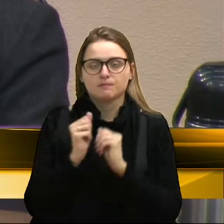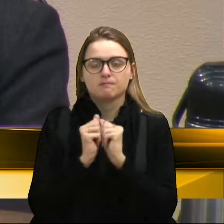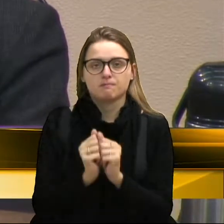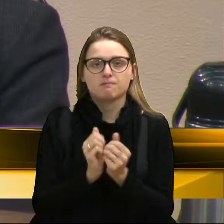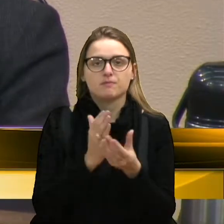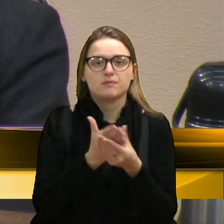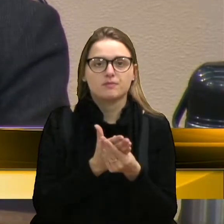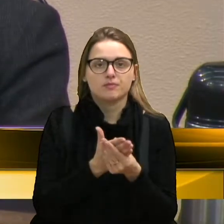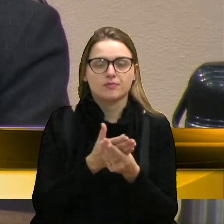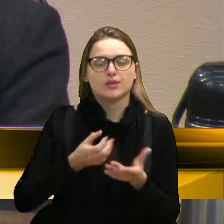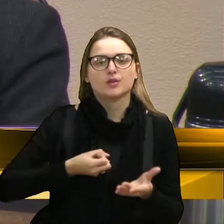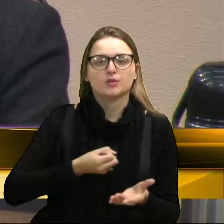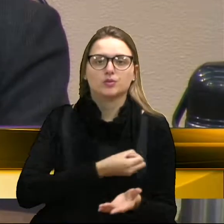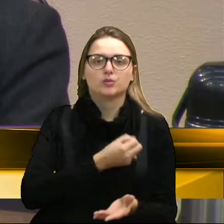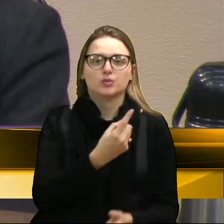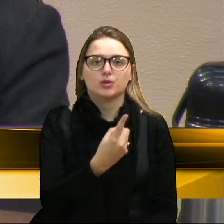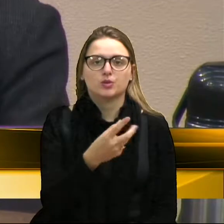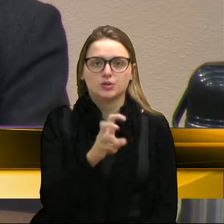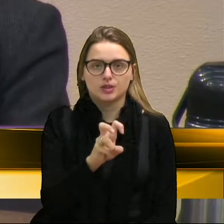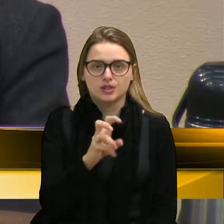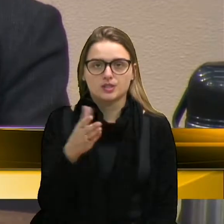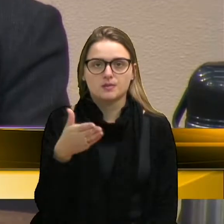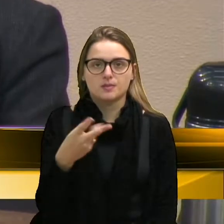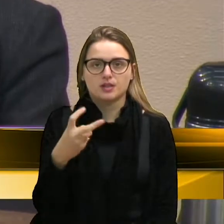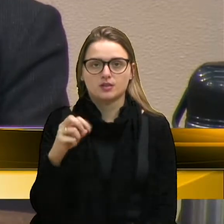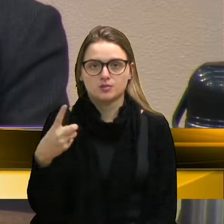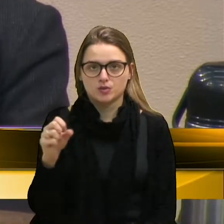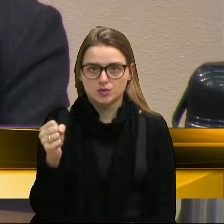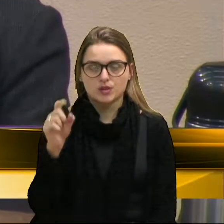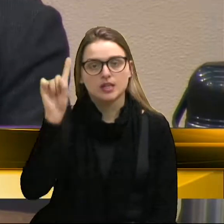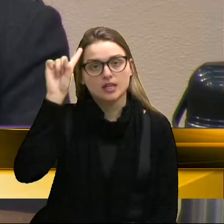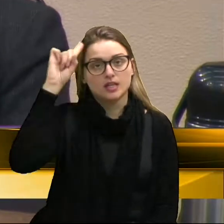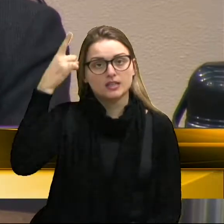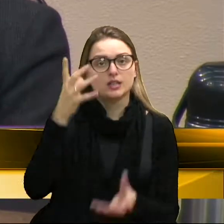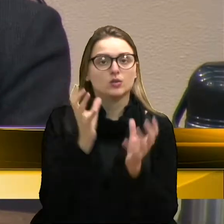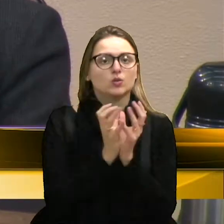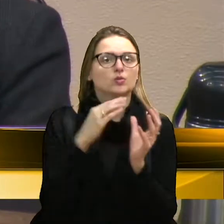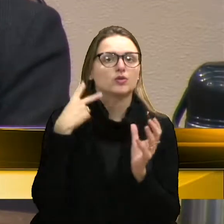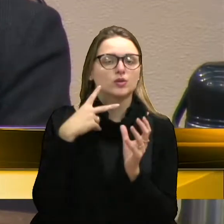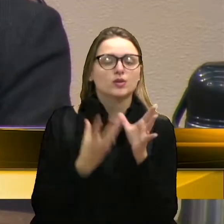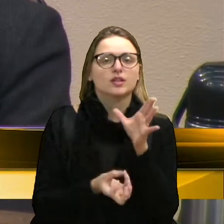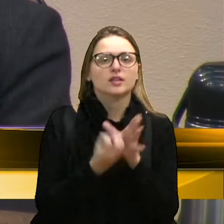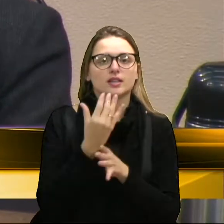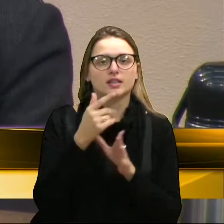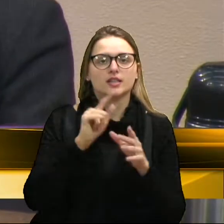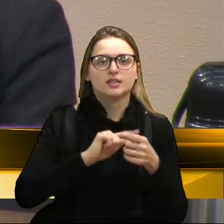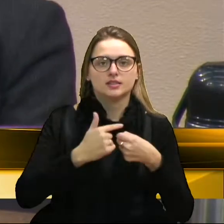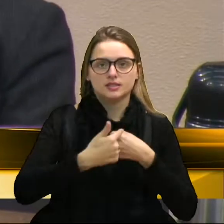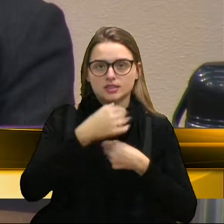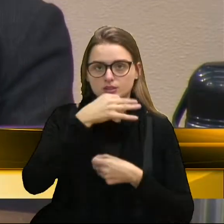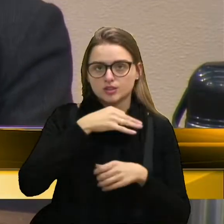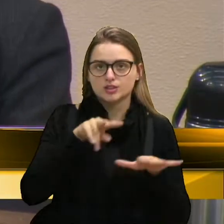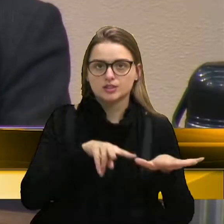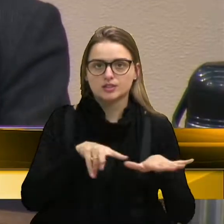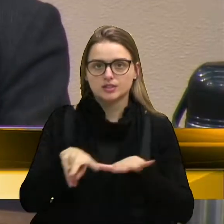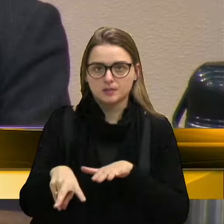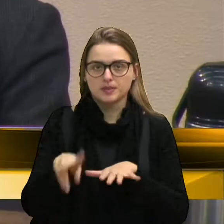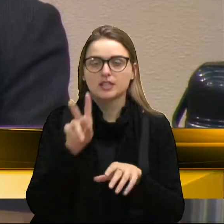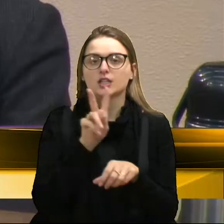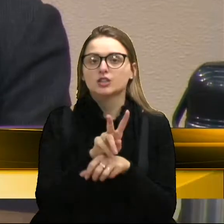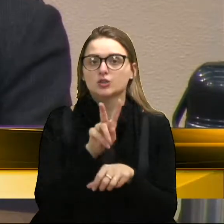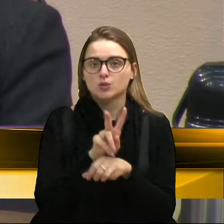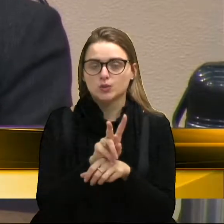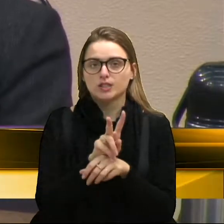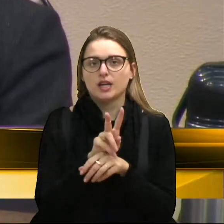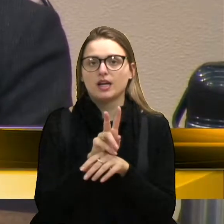no processo número 15 de 2018, de autoria coletiva, que institui no município de Caxias do Sul a Semana de Prevenção e